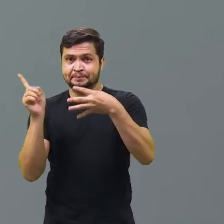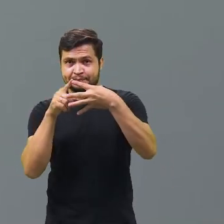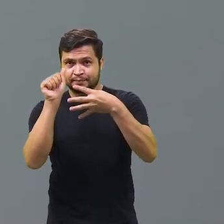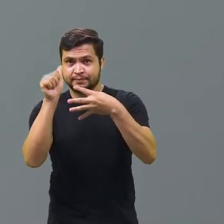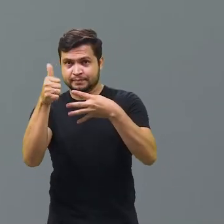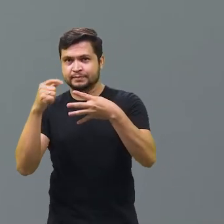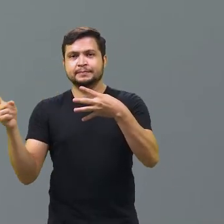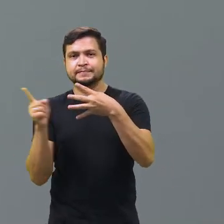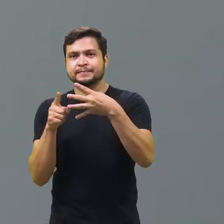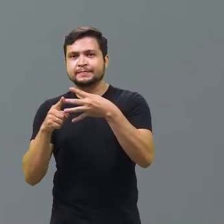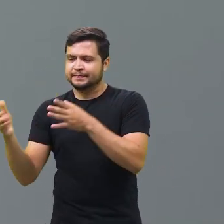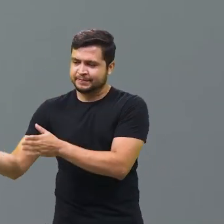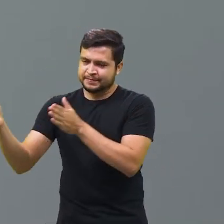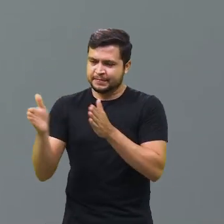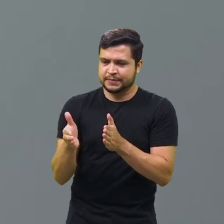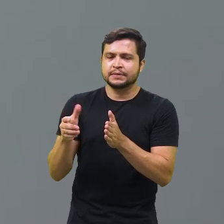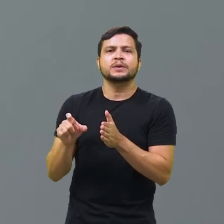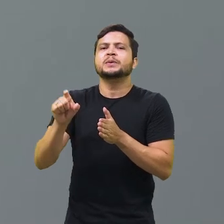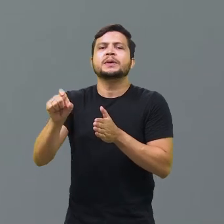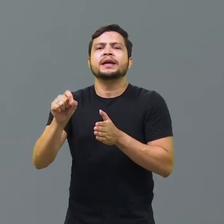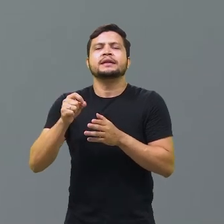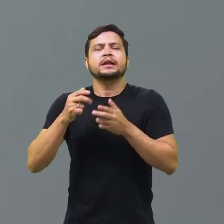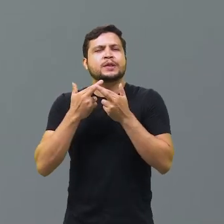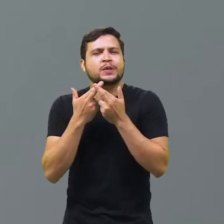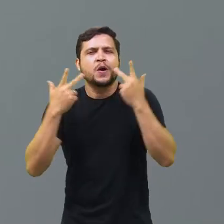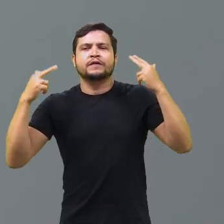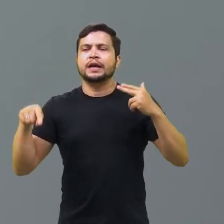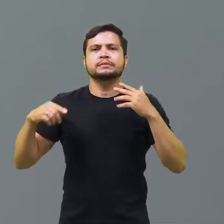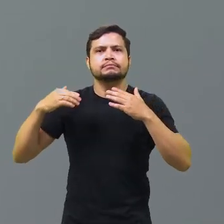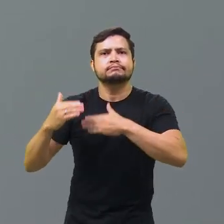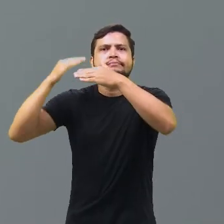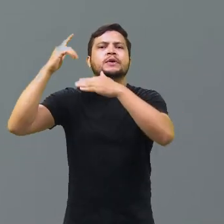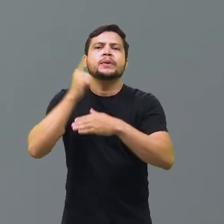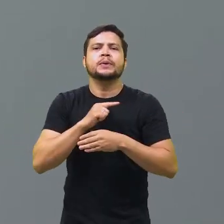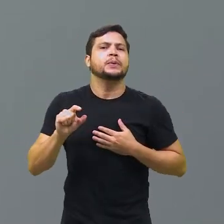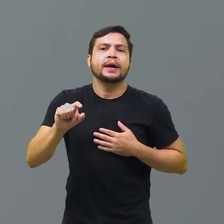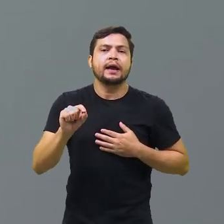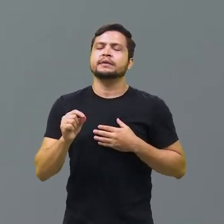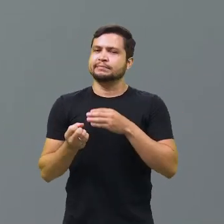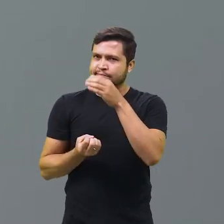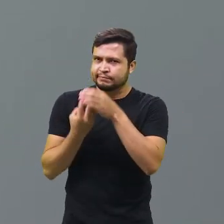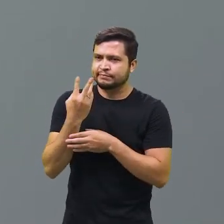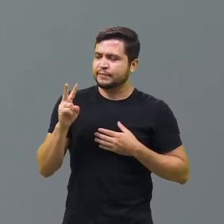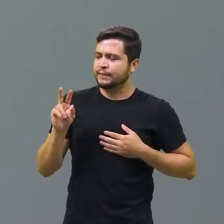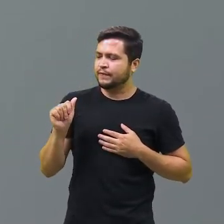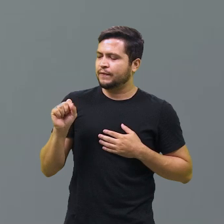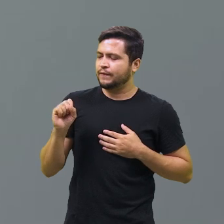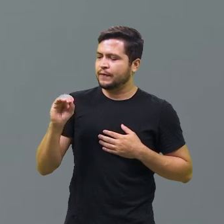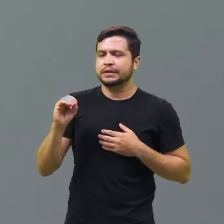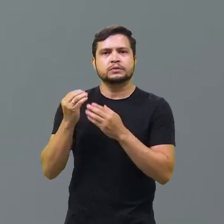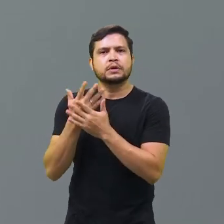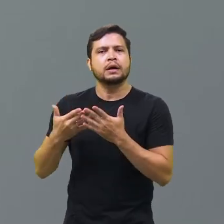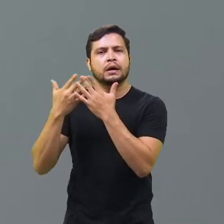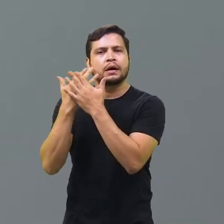briófitas, a gente vem às pteridófitas. Qual é a grande novidade evolutiva das pteridófitas? O surgimento dos vasos condutores, né? Bem